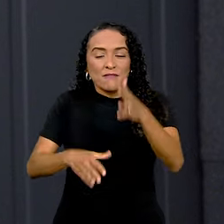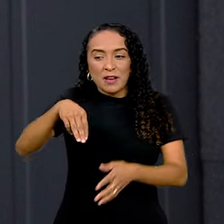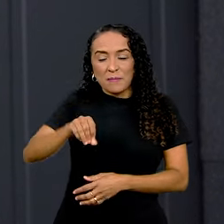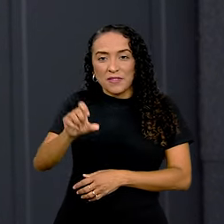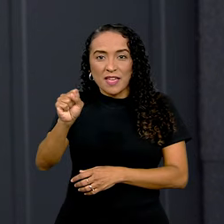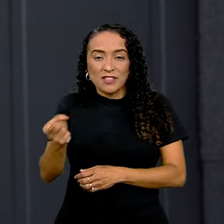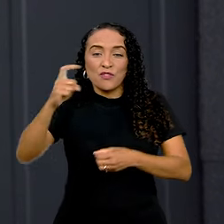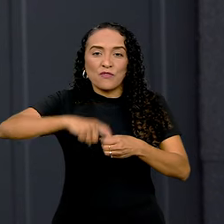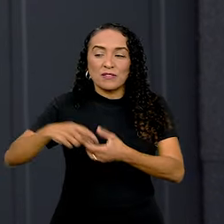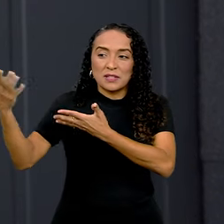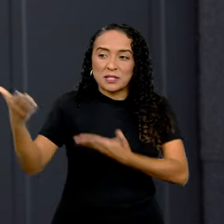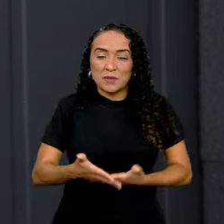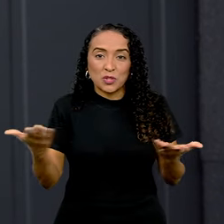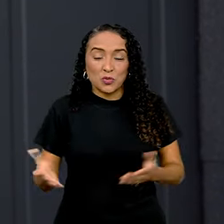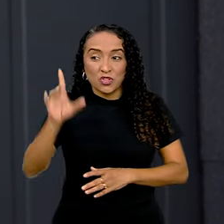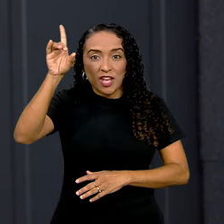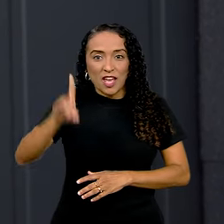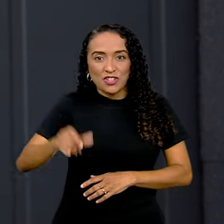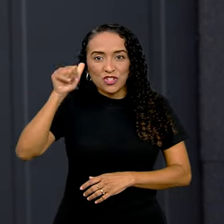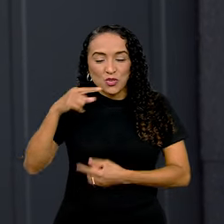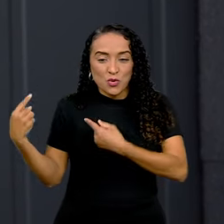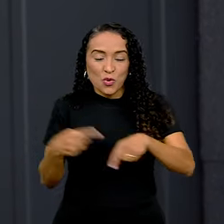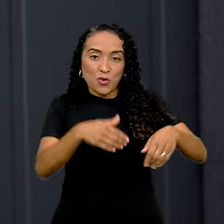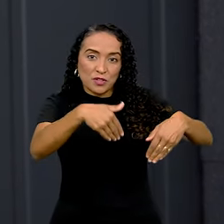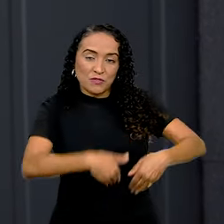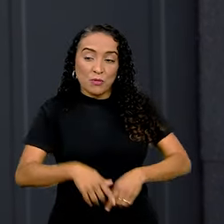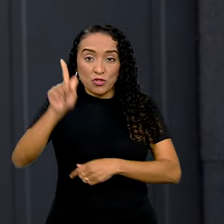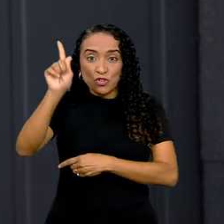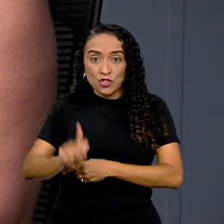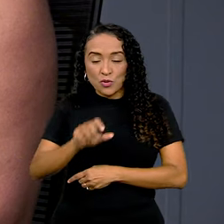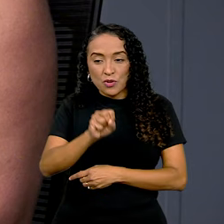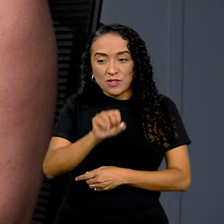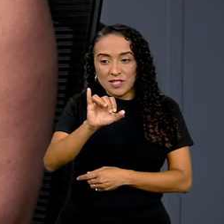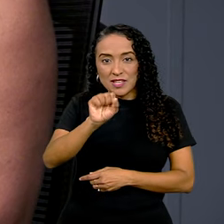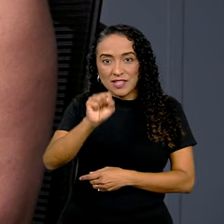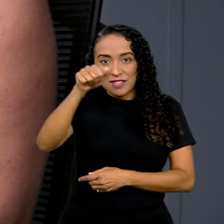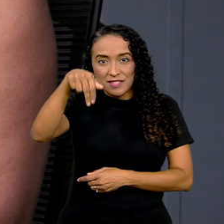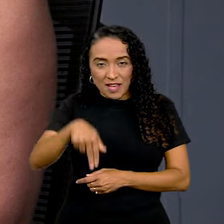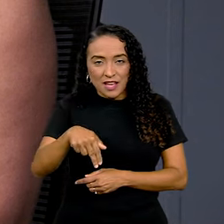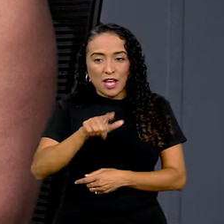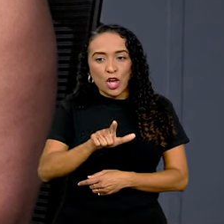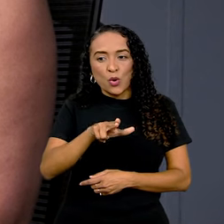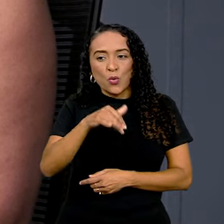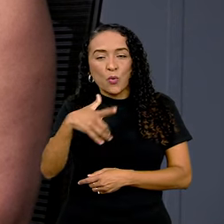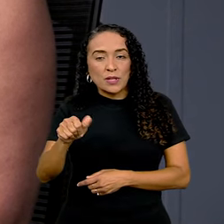o fala MDS volta recebendo hoje a diretora de combate à fome e gestão do sisan luí mas